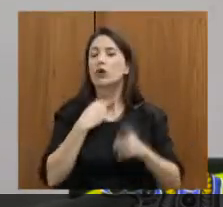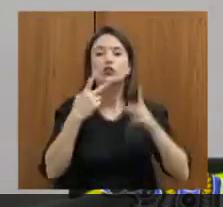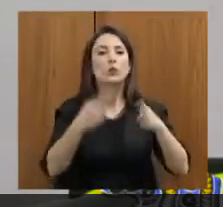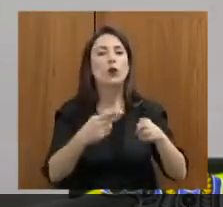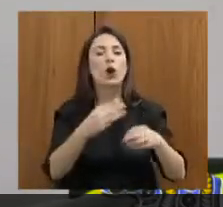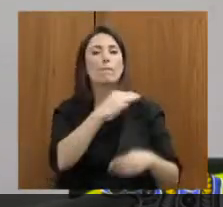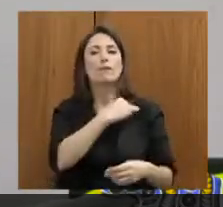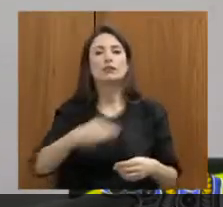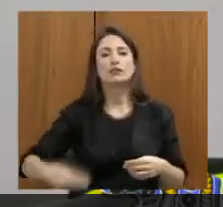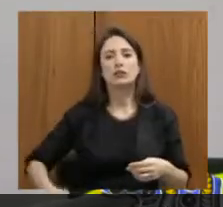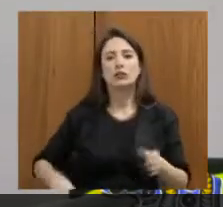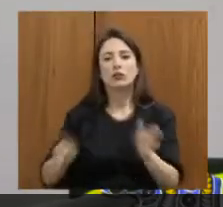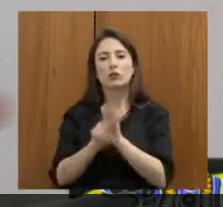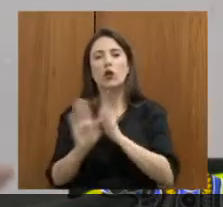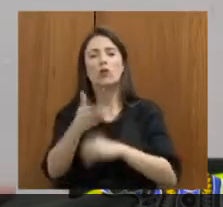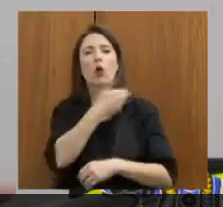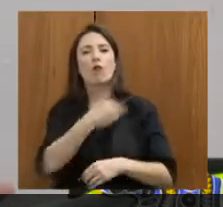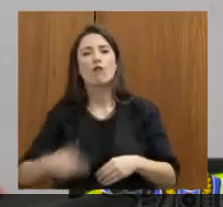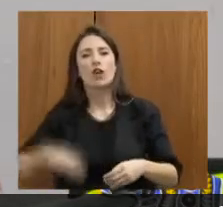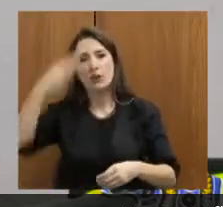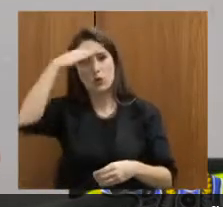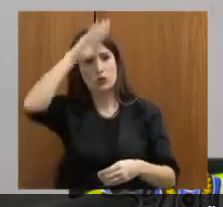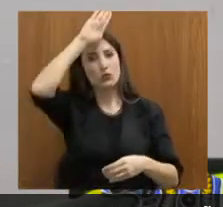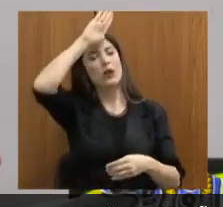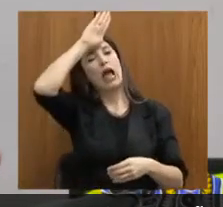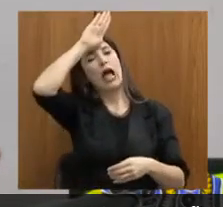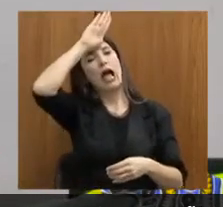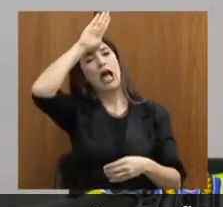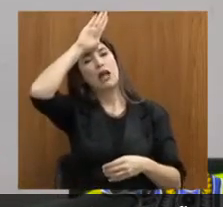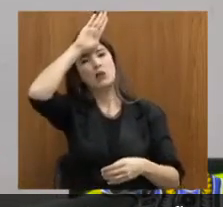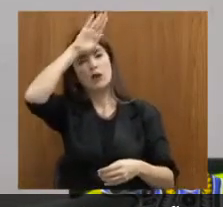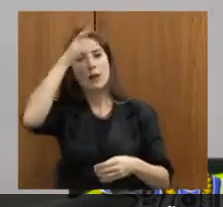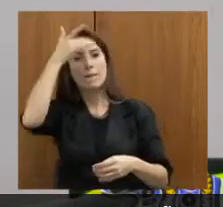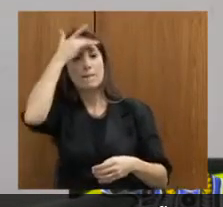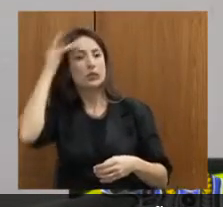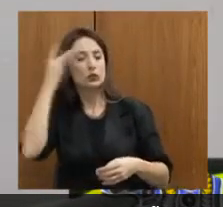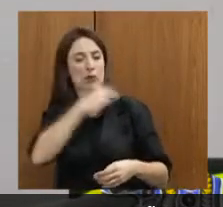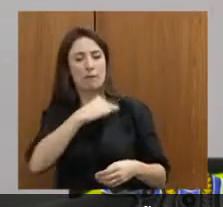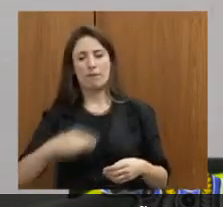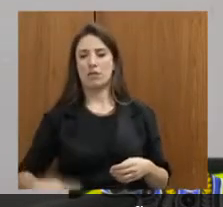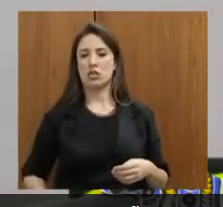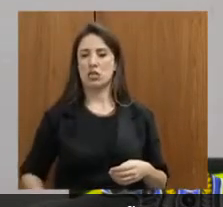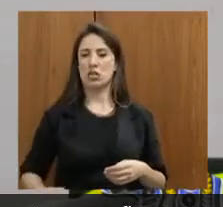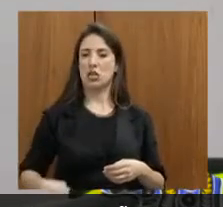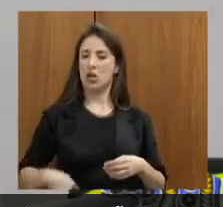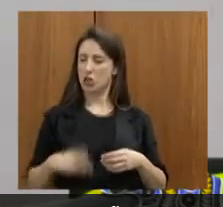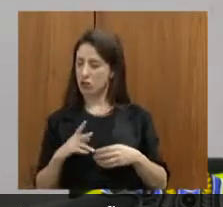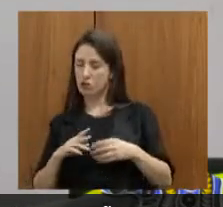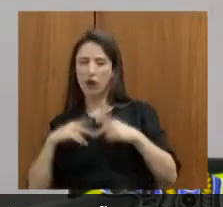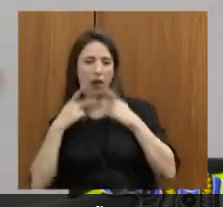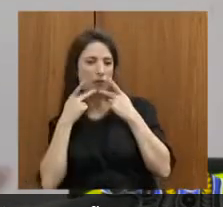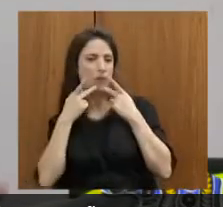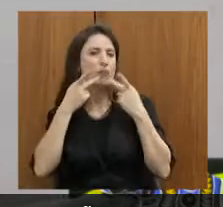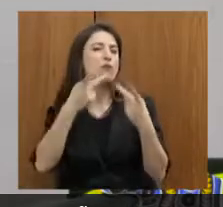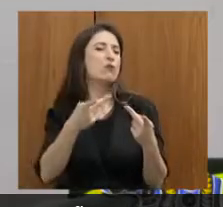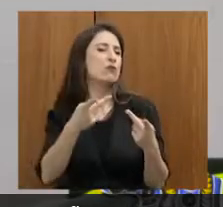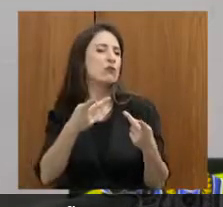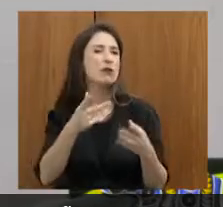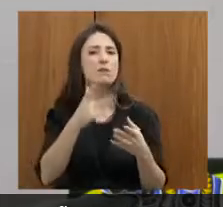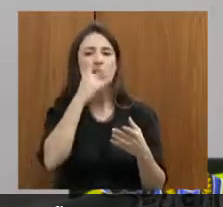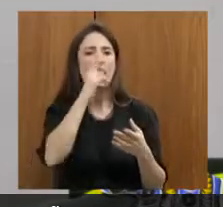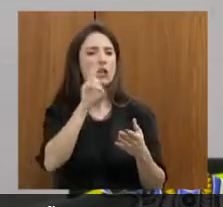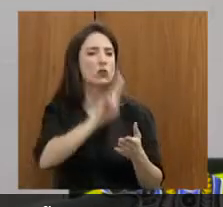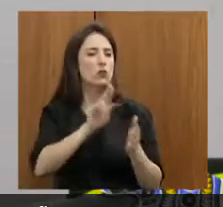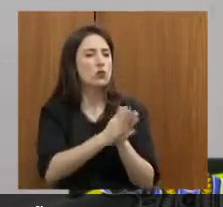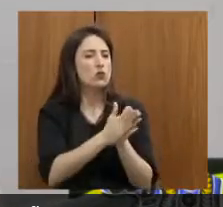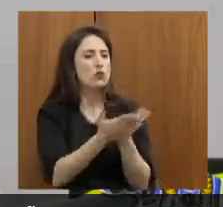do governo bolsonaro se posicionando é como se fossem orientados pela bíblia